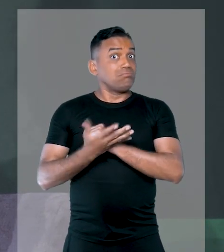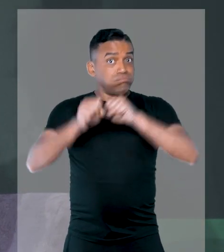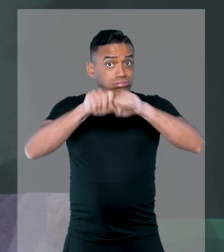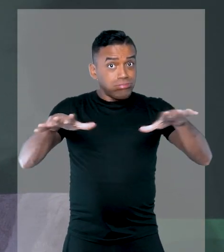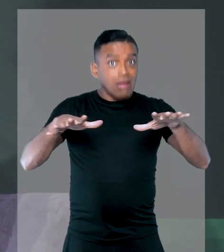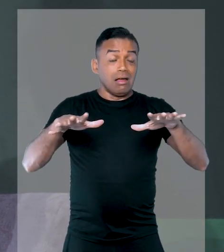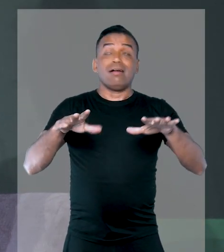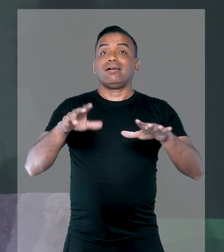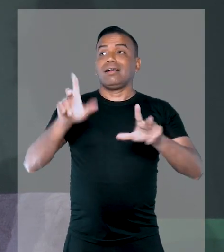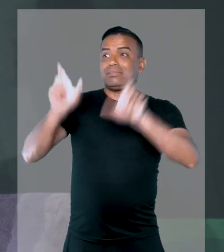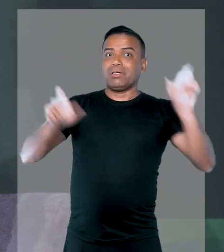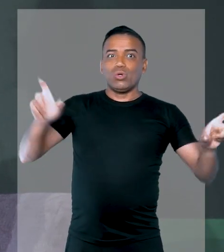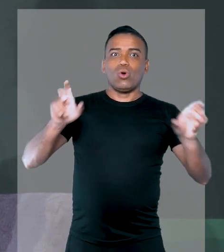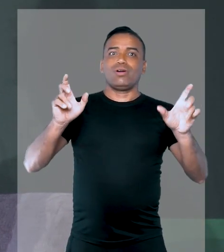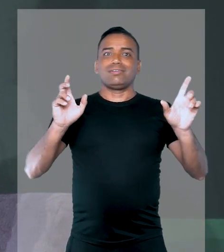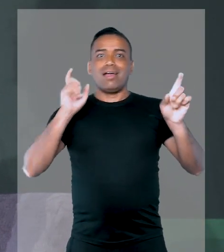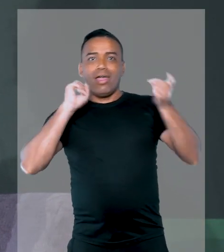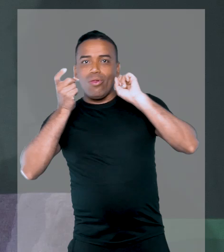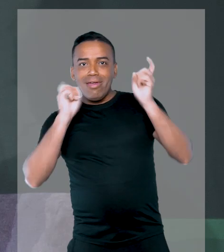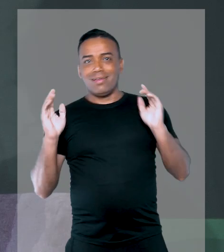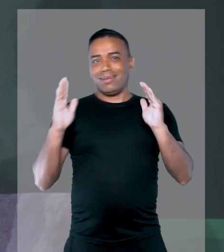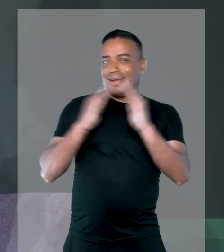muita live, as pessoas estavam se reunindo